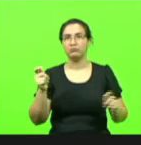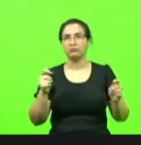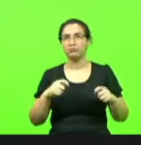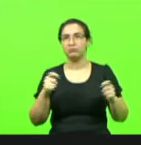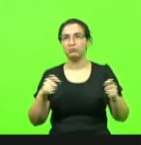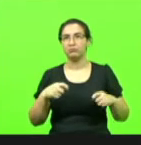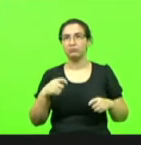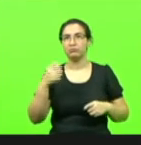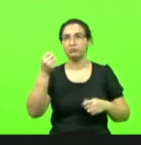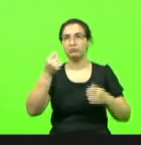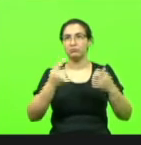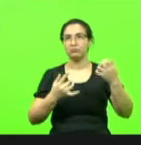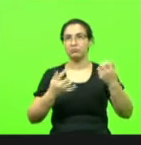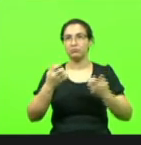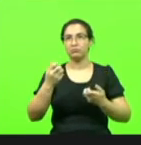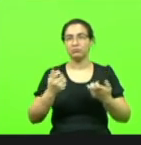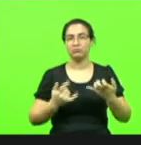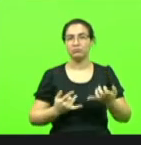deputado